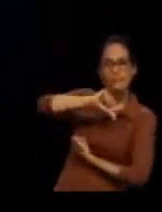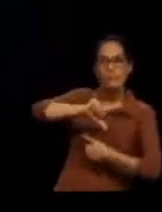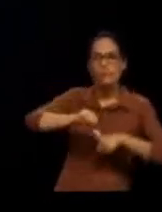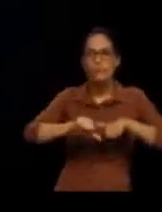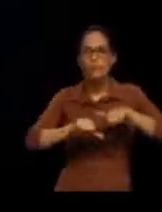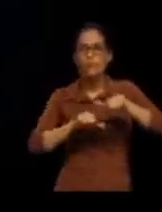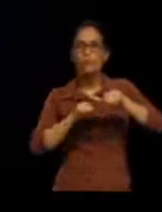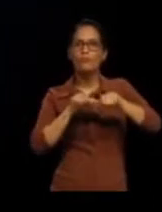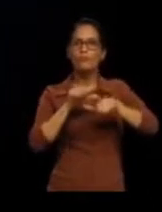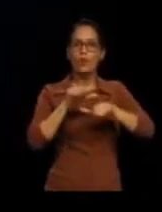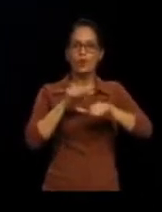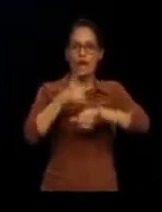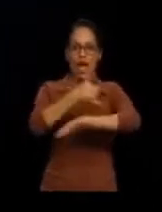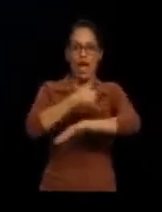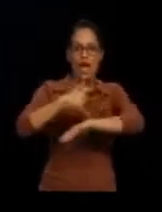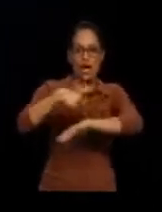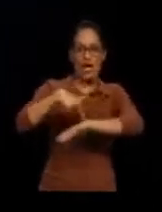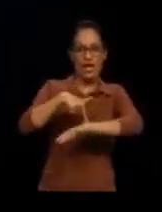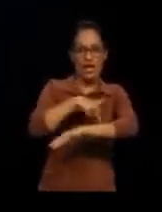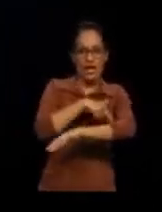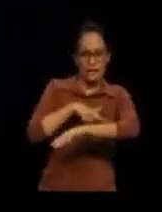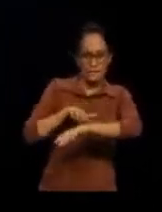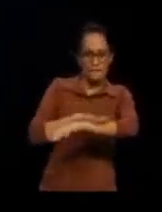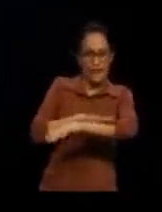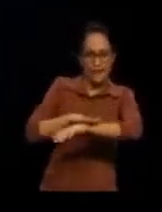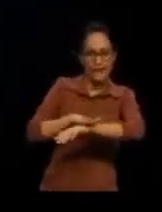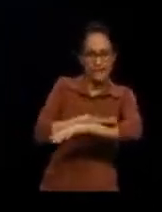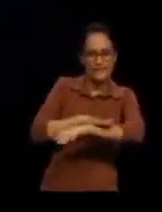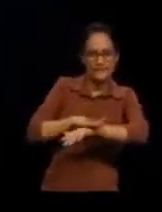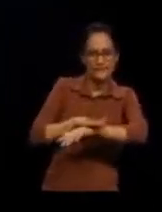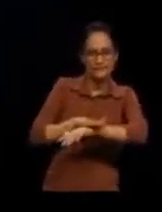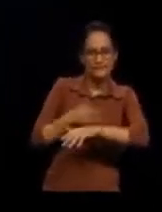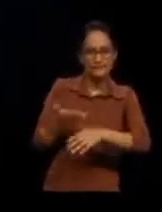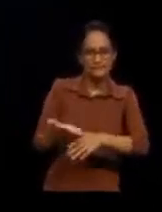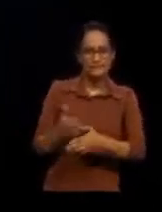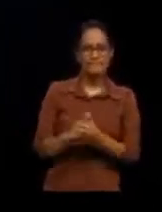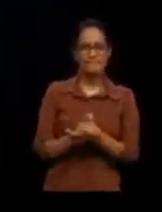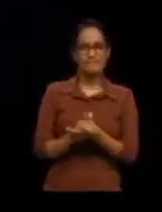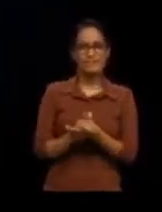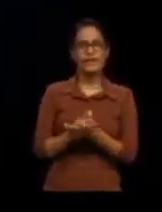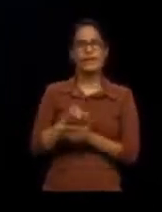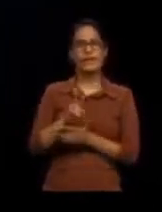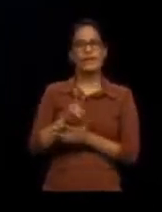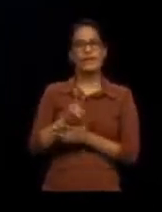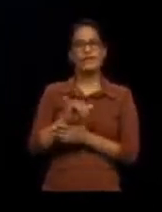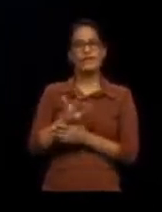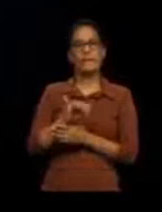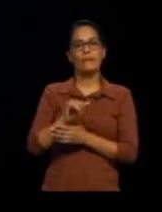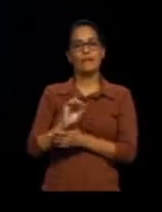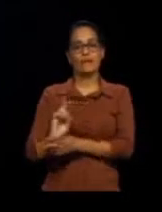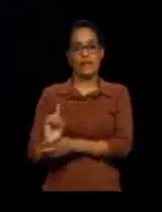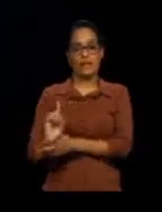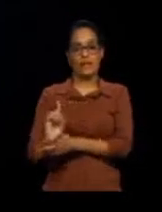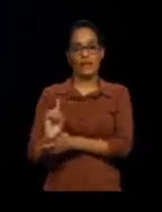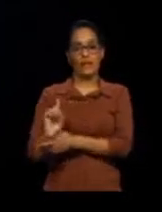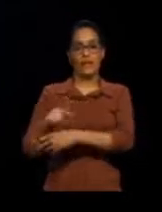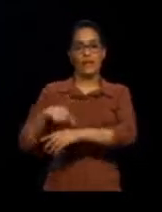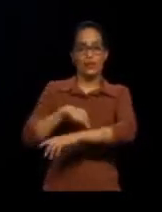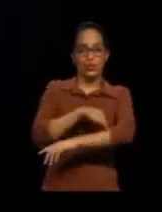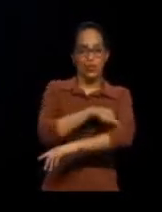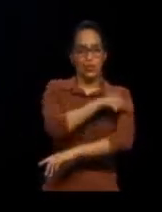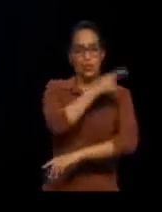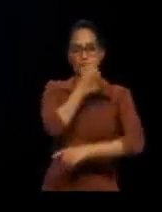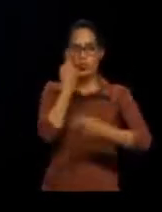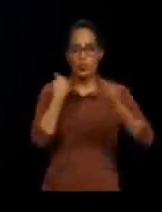do colesterol, que vai estar presente lá na nossa pele, em vitamina D, que vai viajar até o